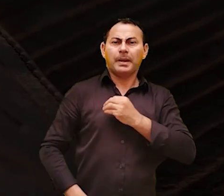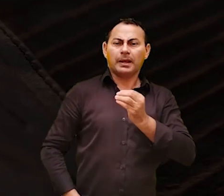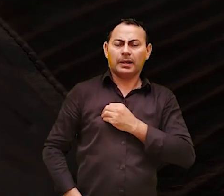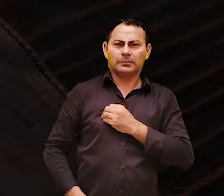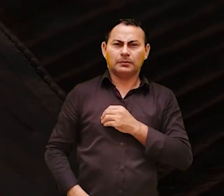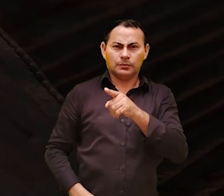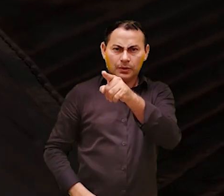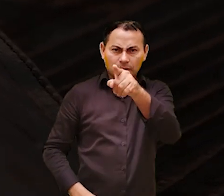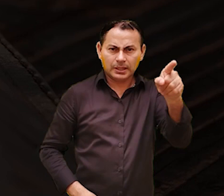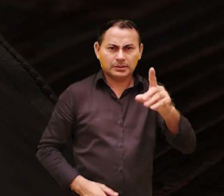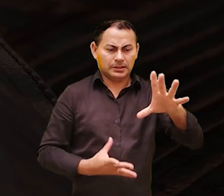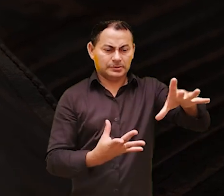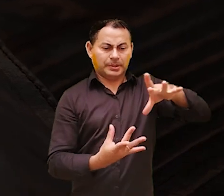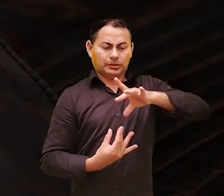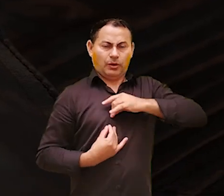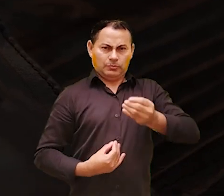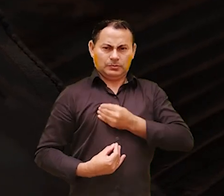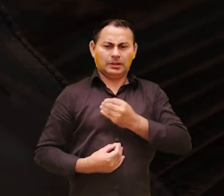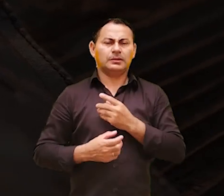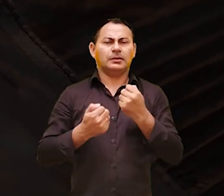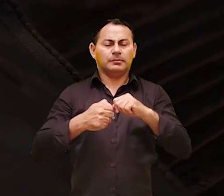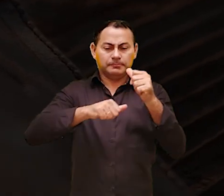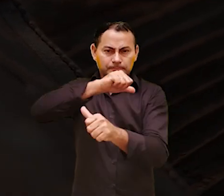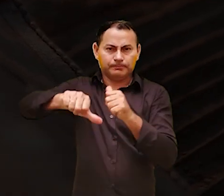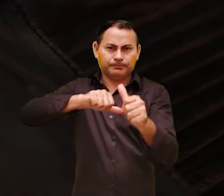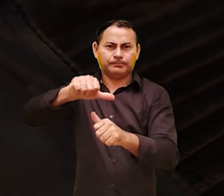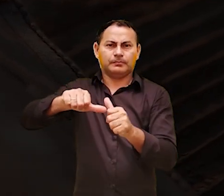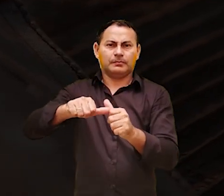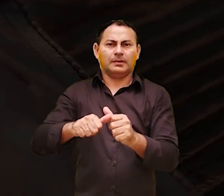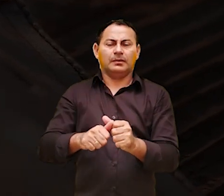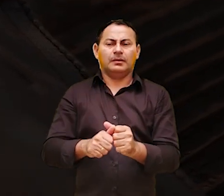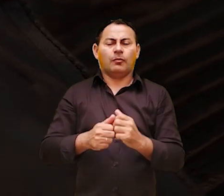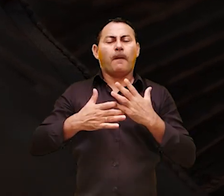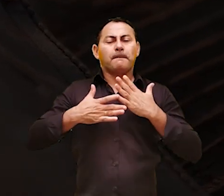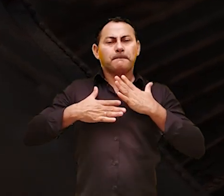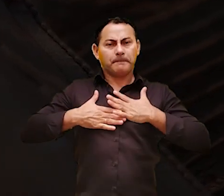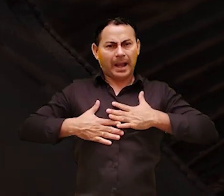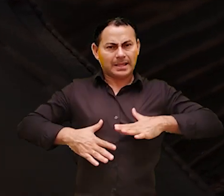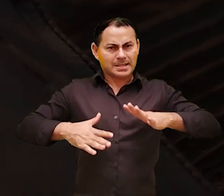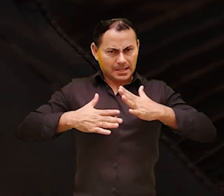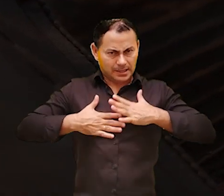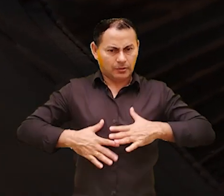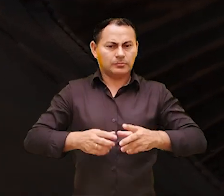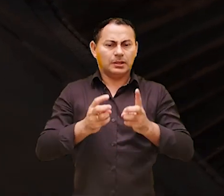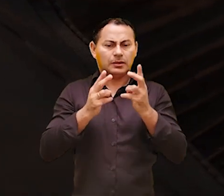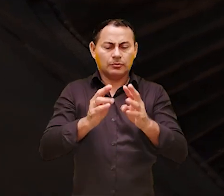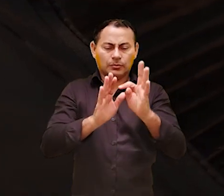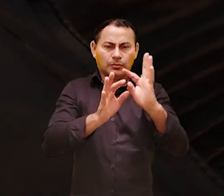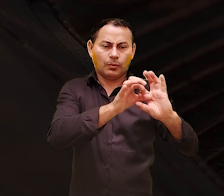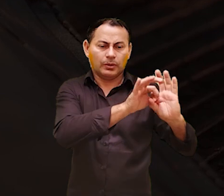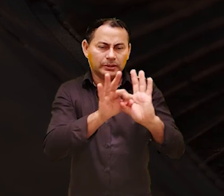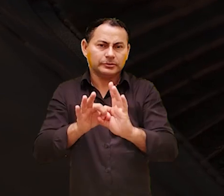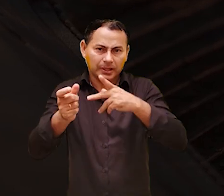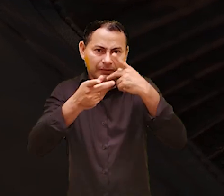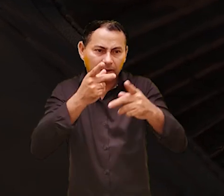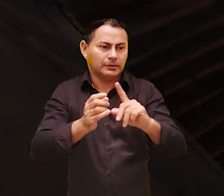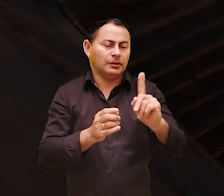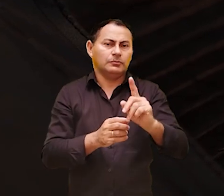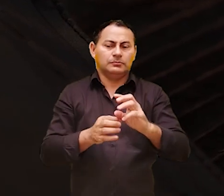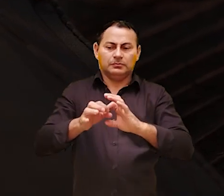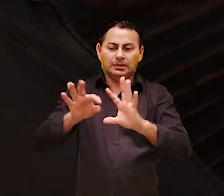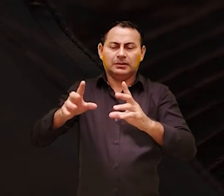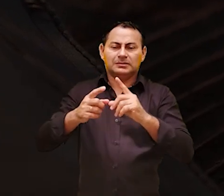algum pecado, vocês que são espirituais deverão restaurá-lo com mansidão. No mesmo contexto ele